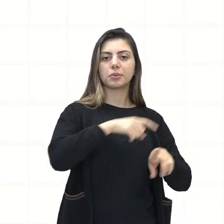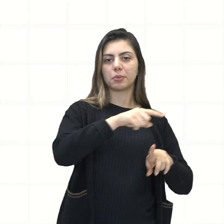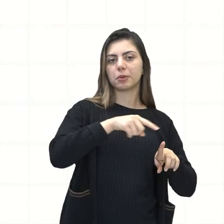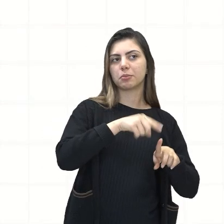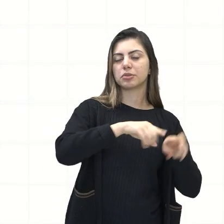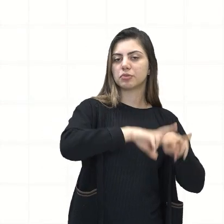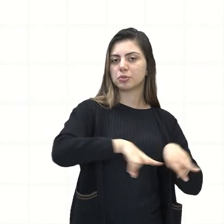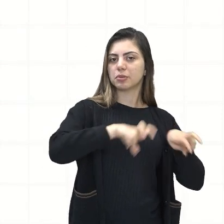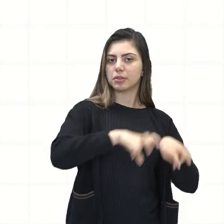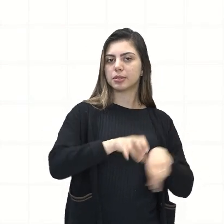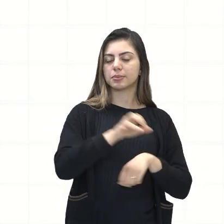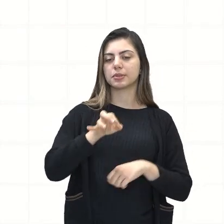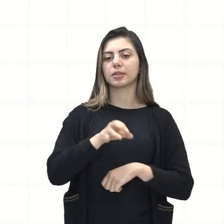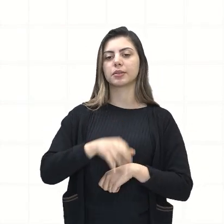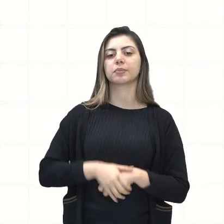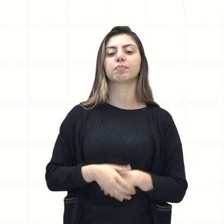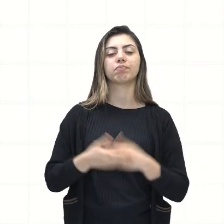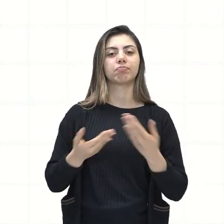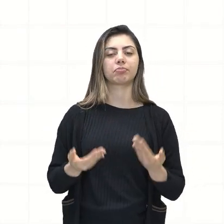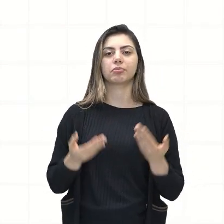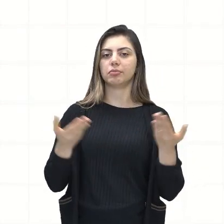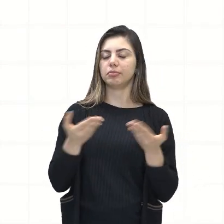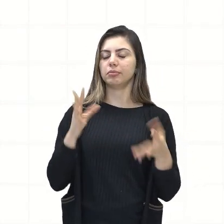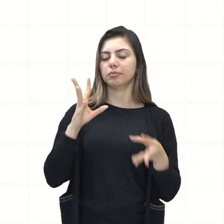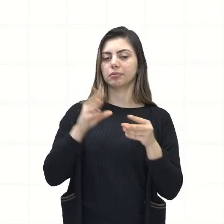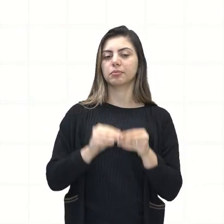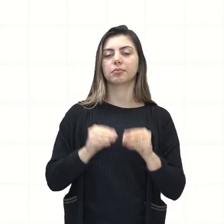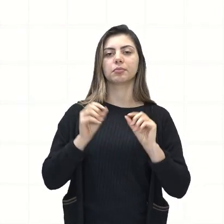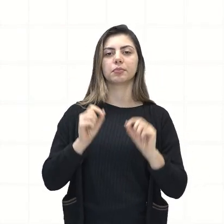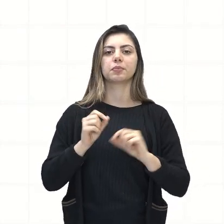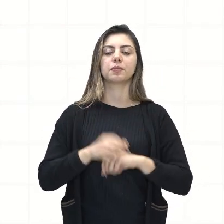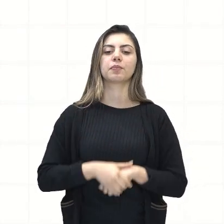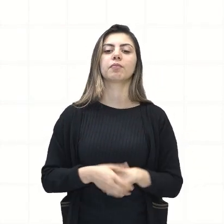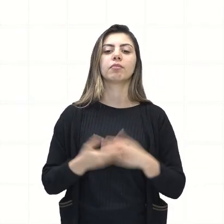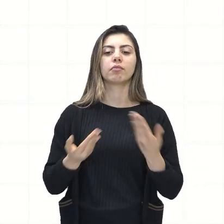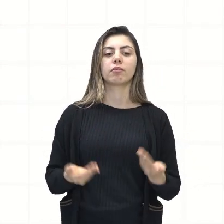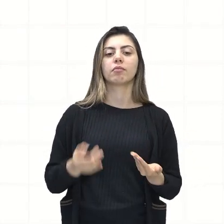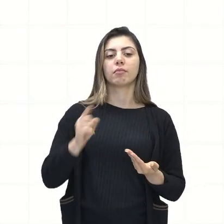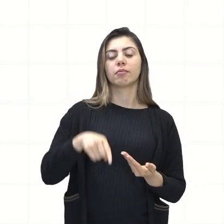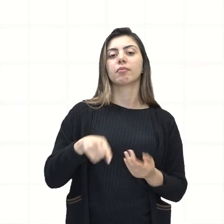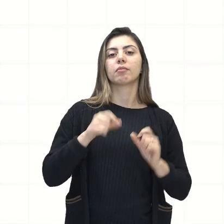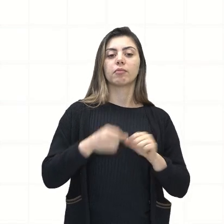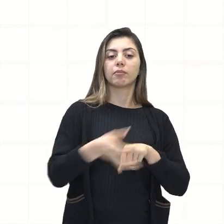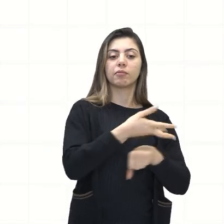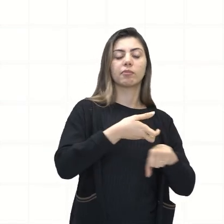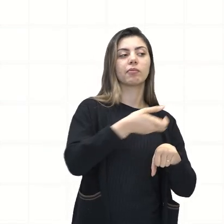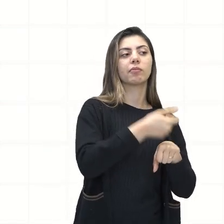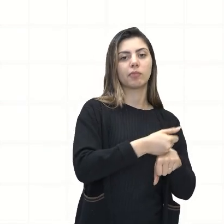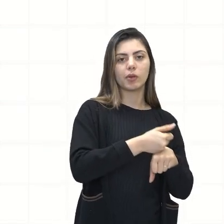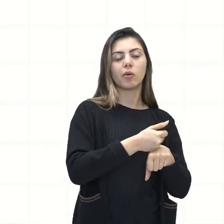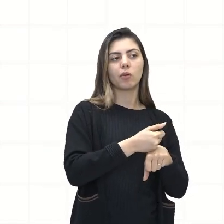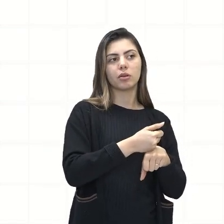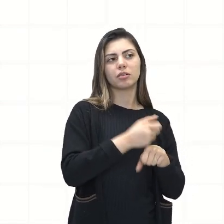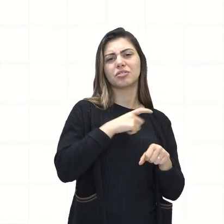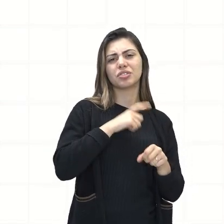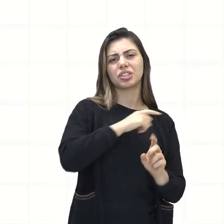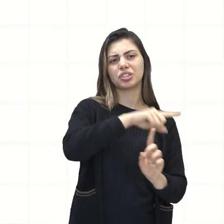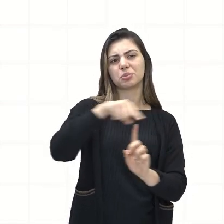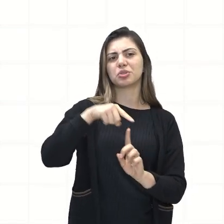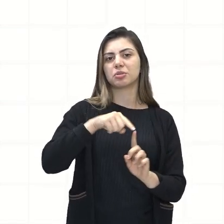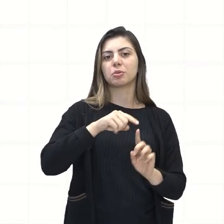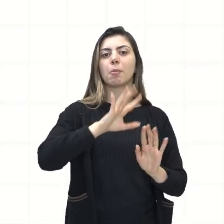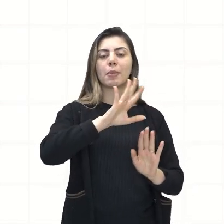para ser mais preciso. Então, a colônia de exploração é um termo usado para denominar uma das formas de colonização que a gente